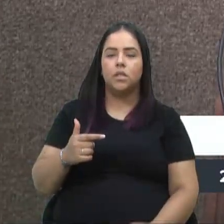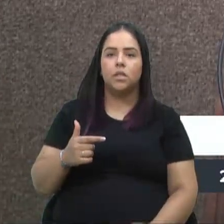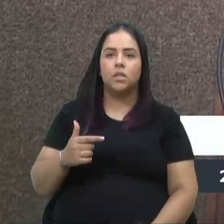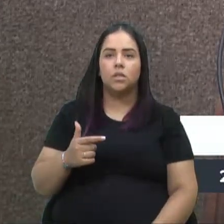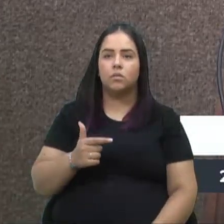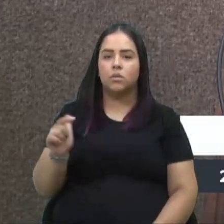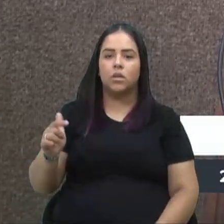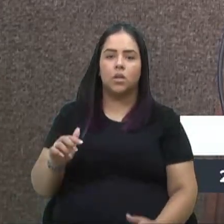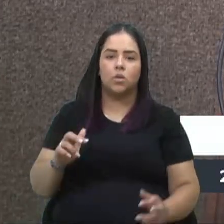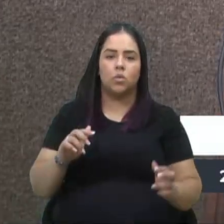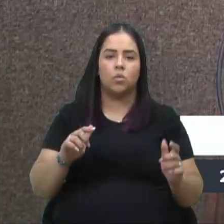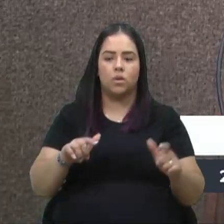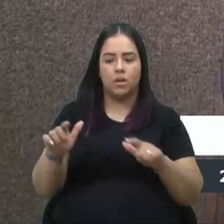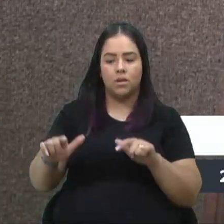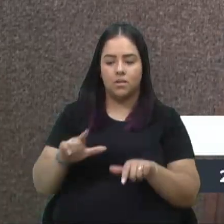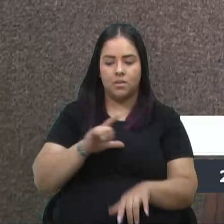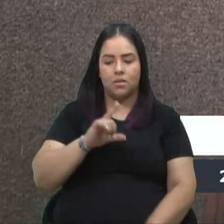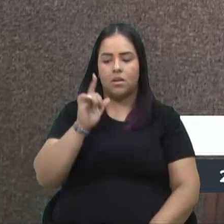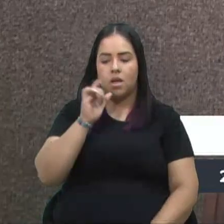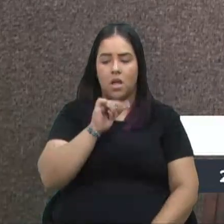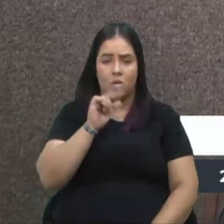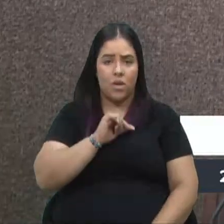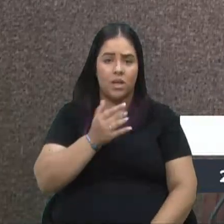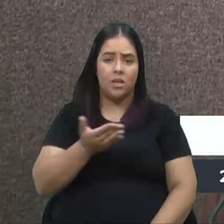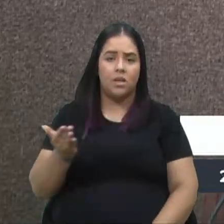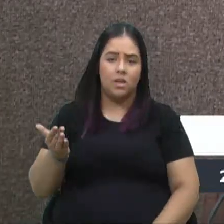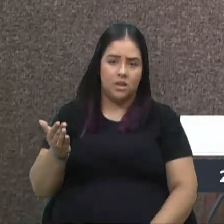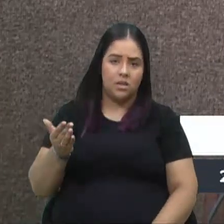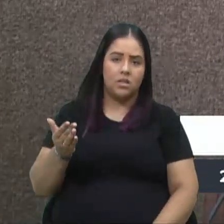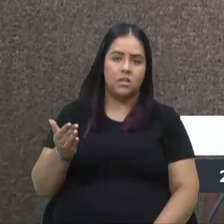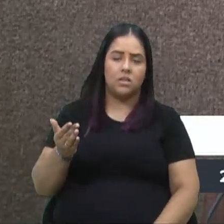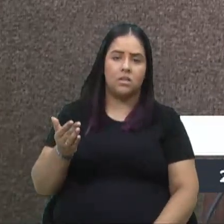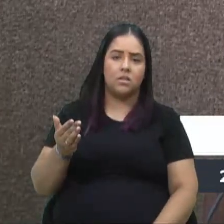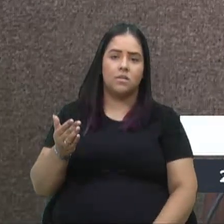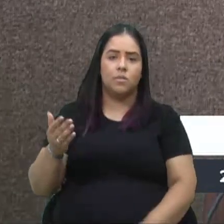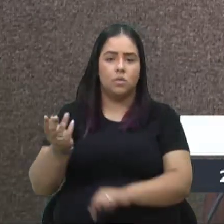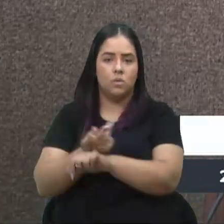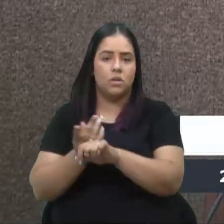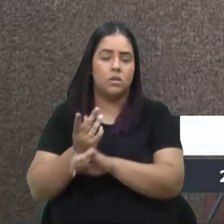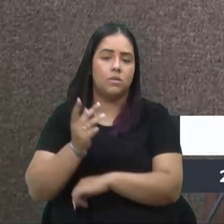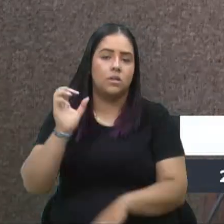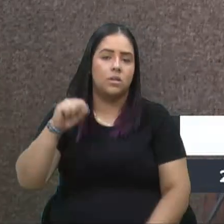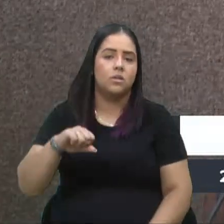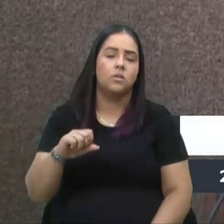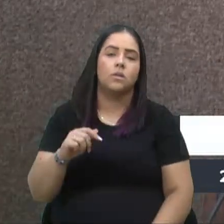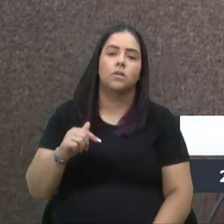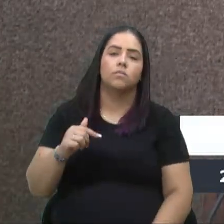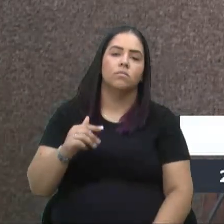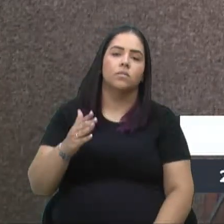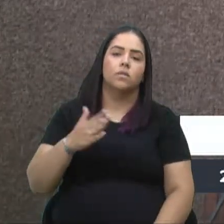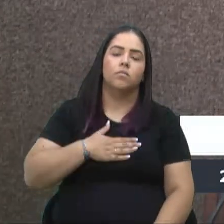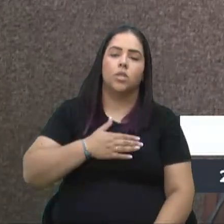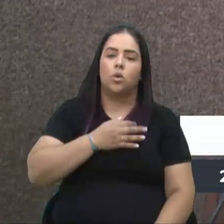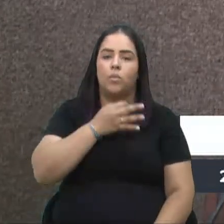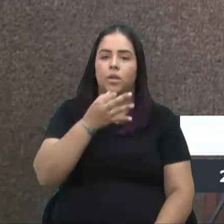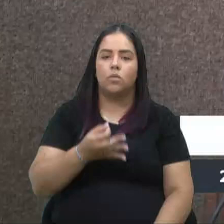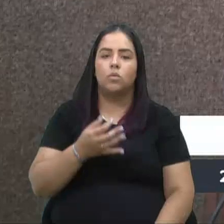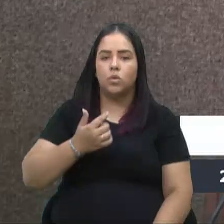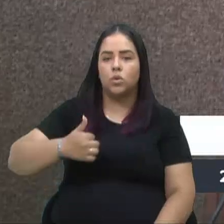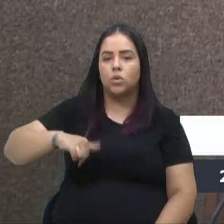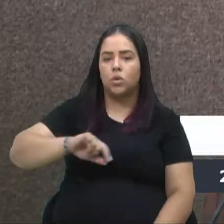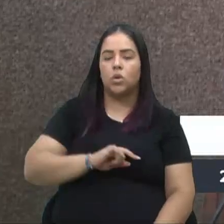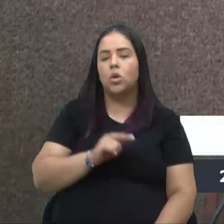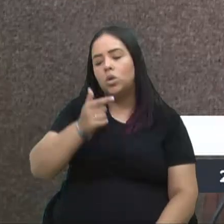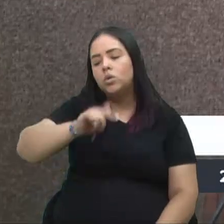locais que tem água e que eles estão providenciando sim então o que que eu sugiro né Nós que estamos